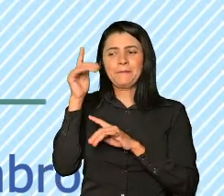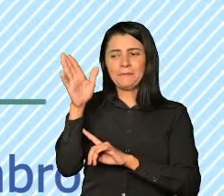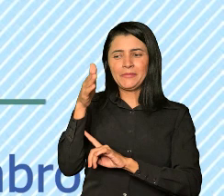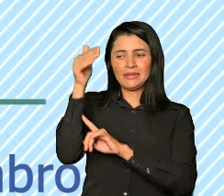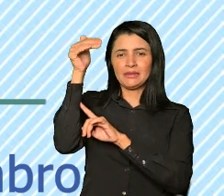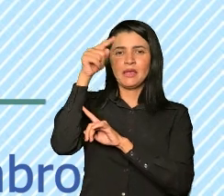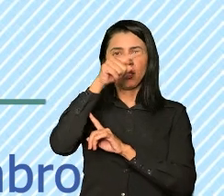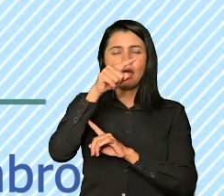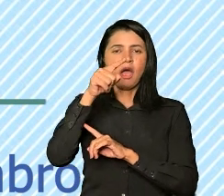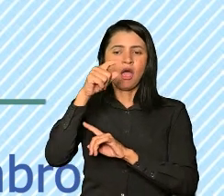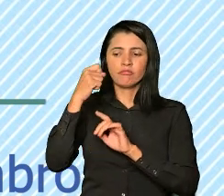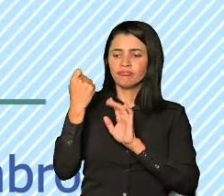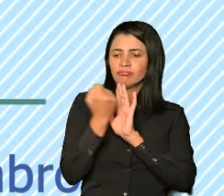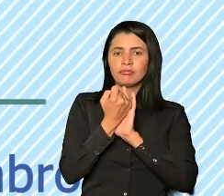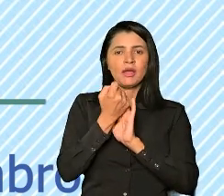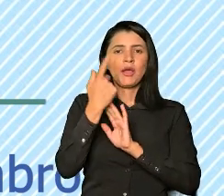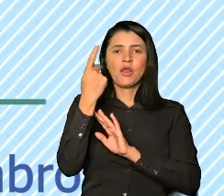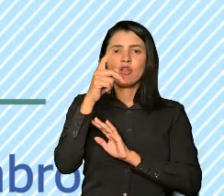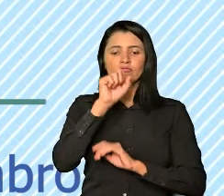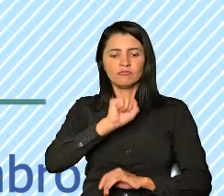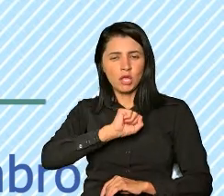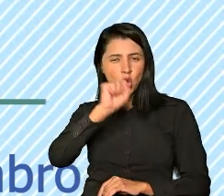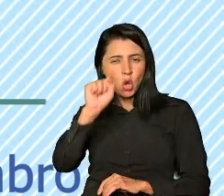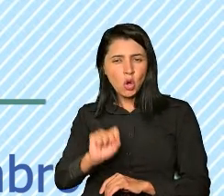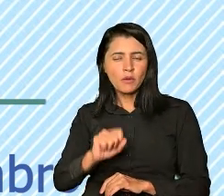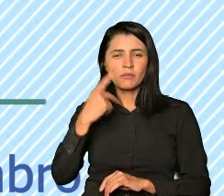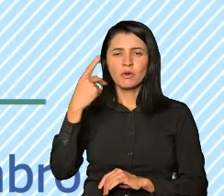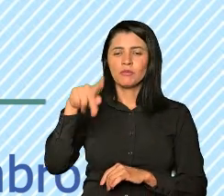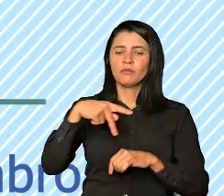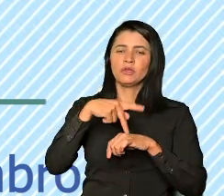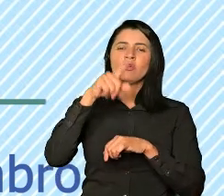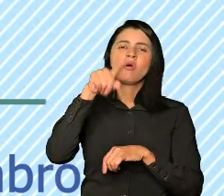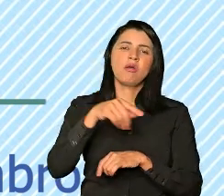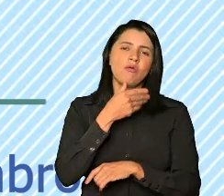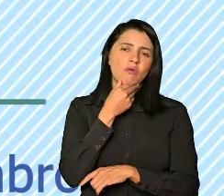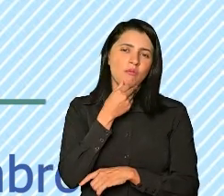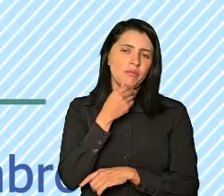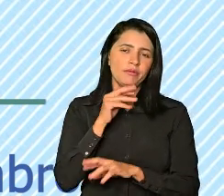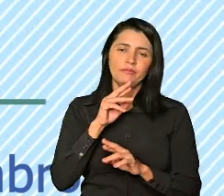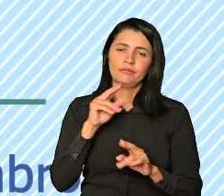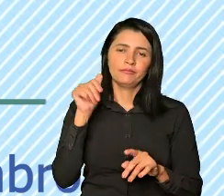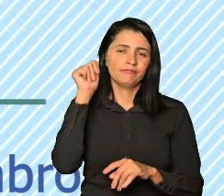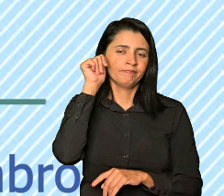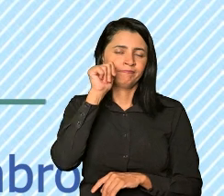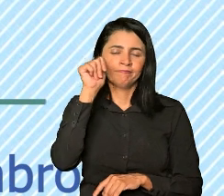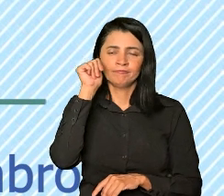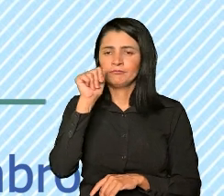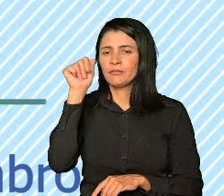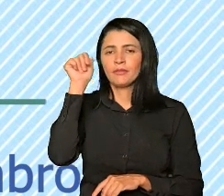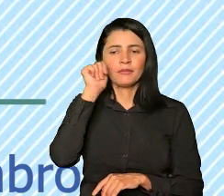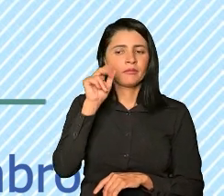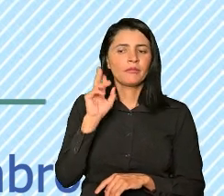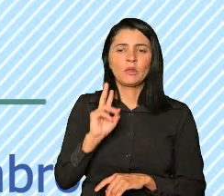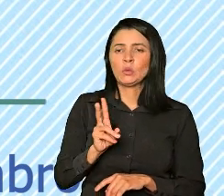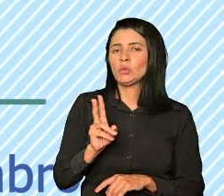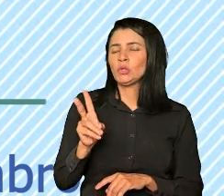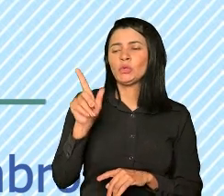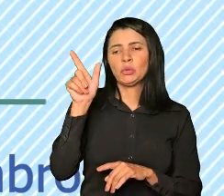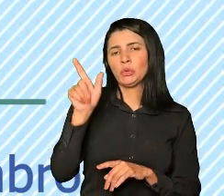os heróis da pátria são masculinos, não são femininos. As mulheres continuam ainda